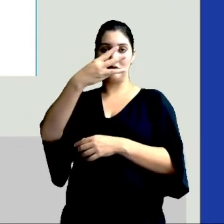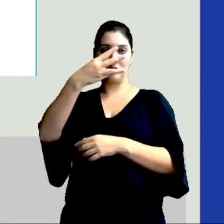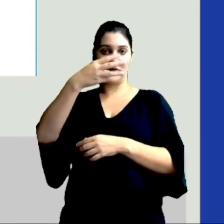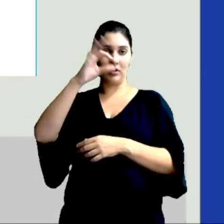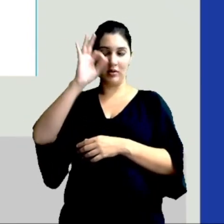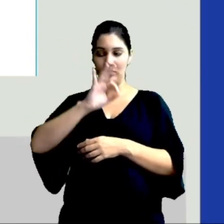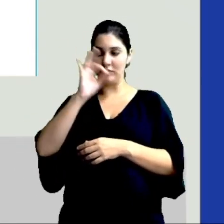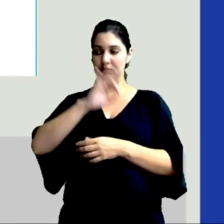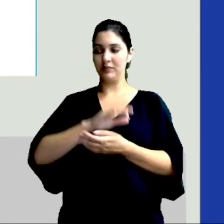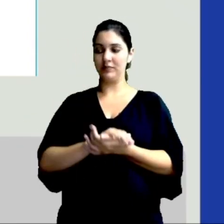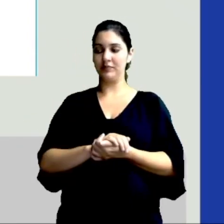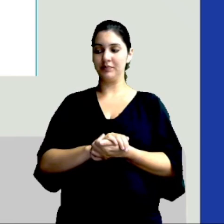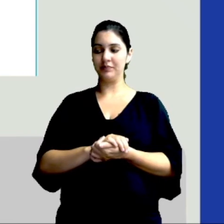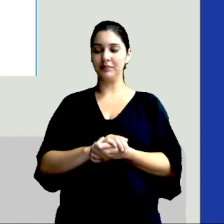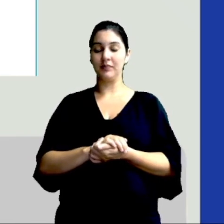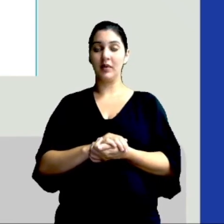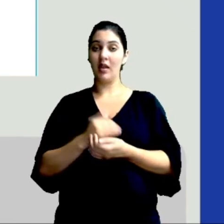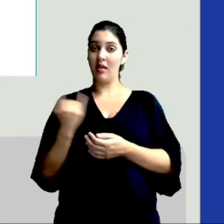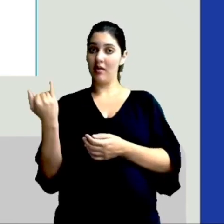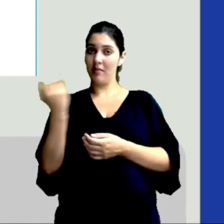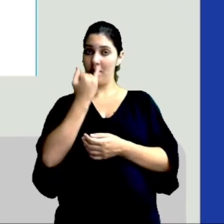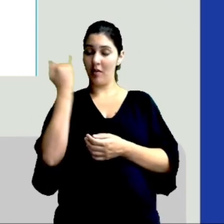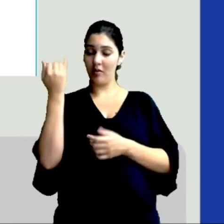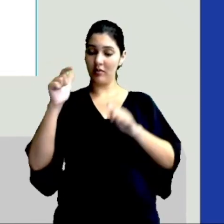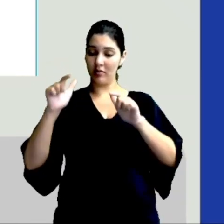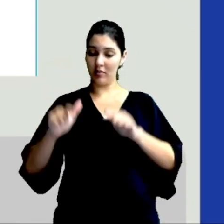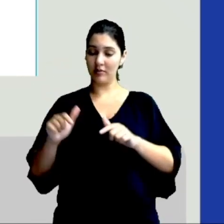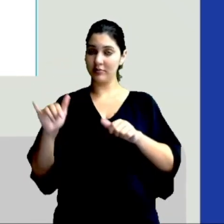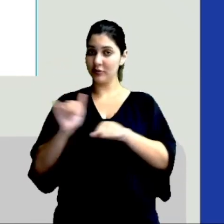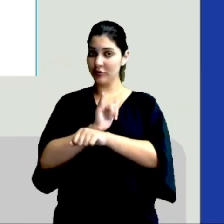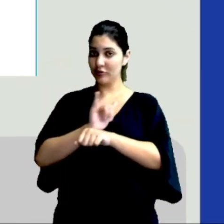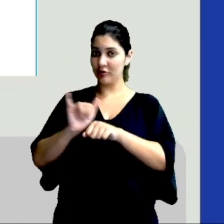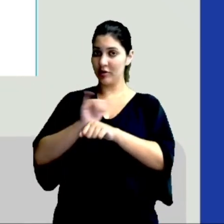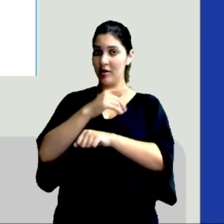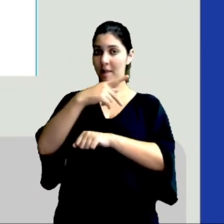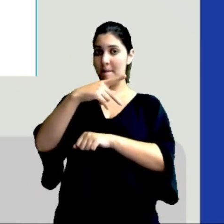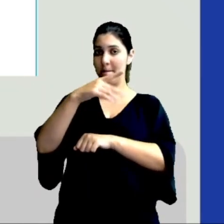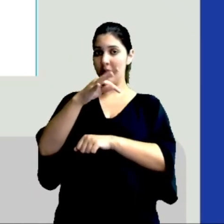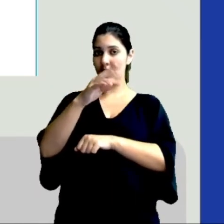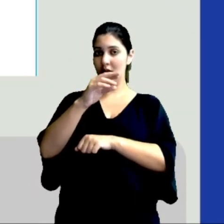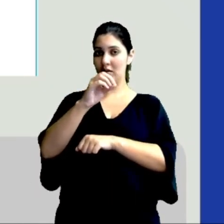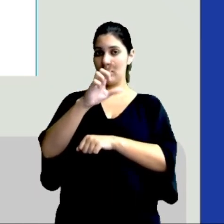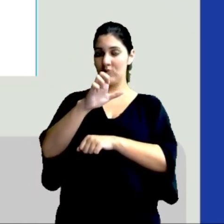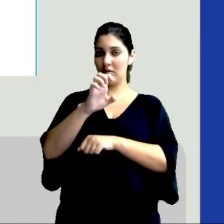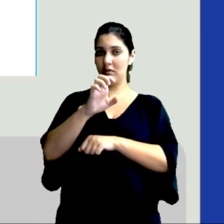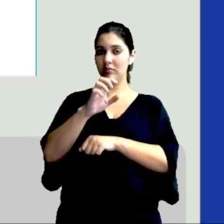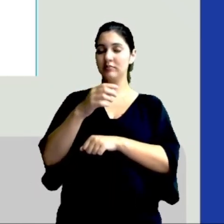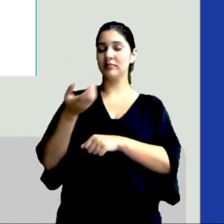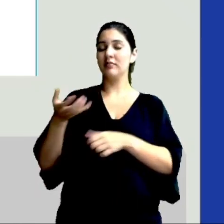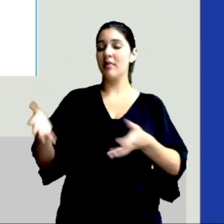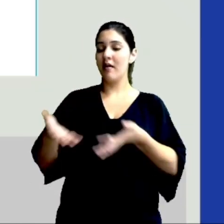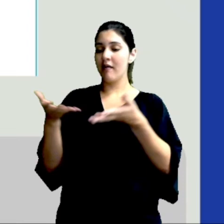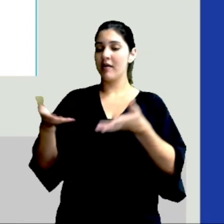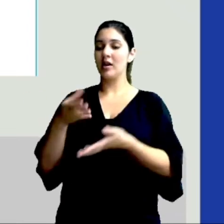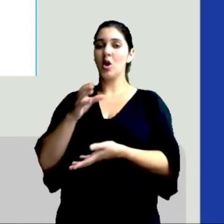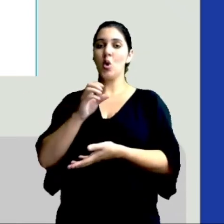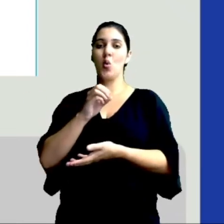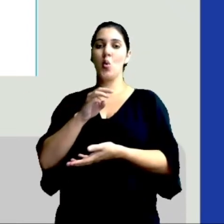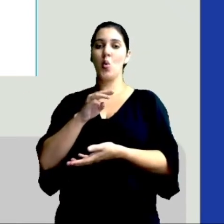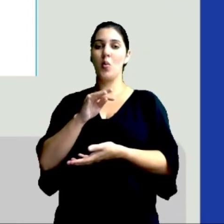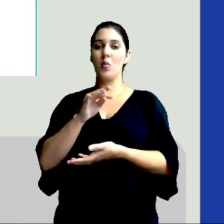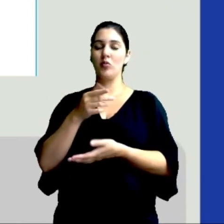importante, né, esse setor, algo tão estratégico, né, que é o petróleo, né, que é tão importante para a produção de combustível, né,